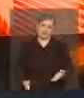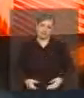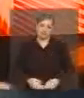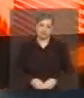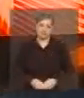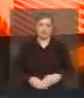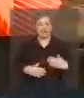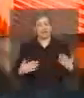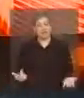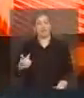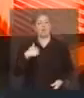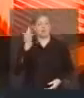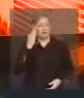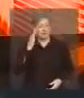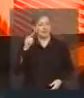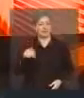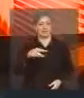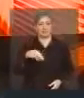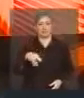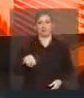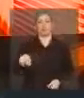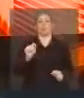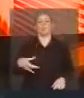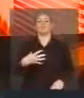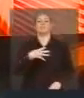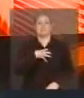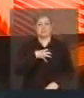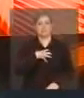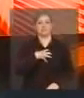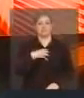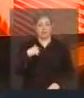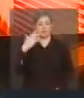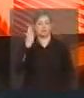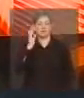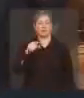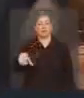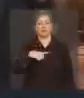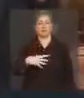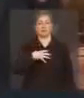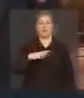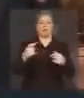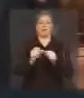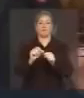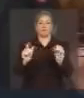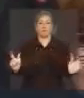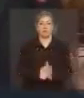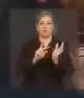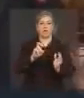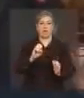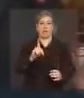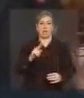país. Eu sei, Mino, o que você sentiu. Eu sei. Eu sei o que você sentiu quando fez o Jornal República, quando